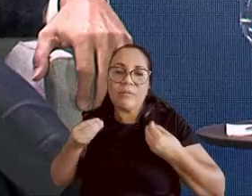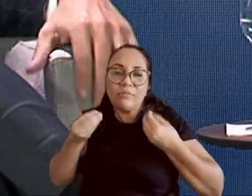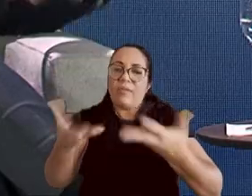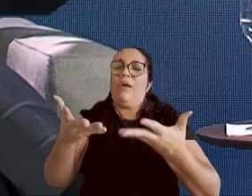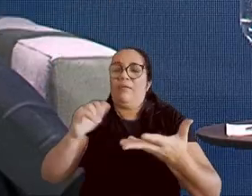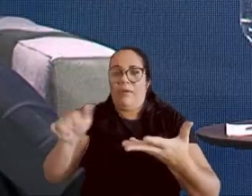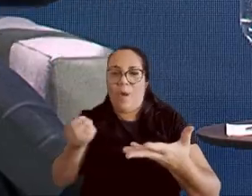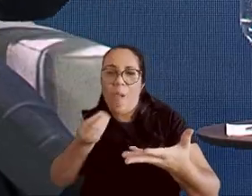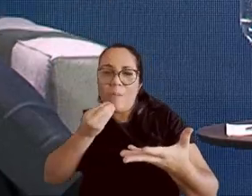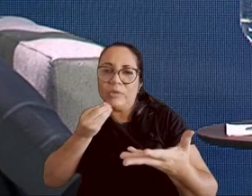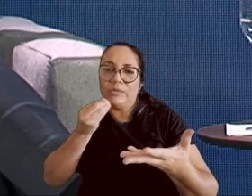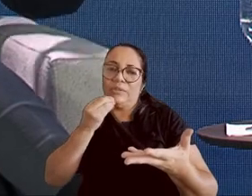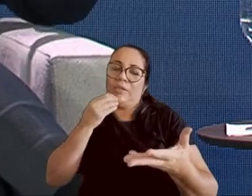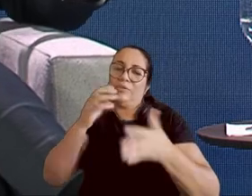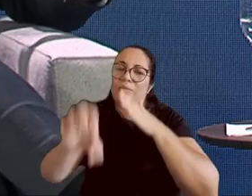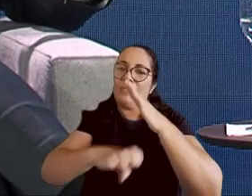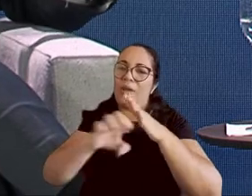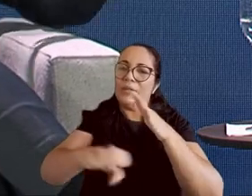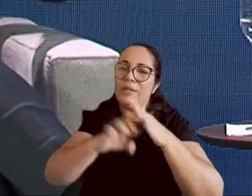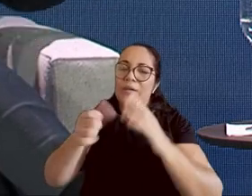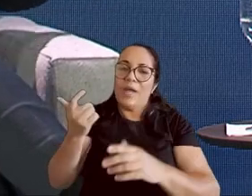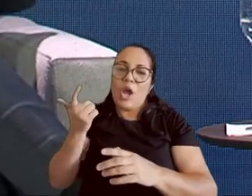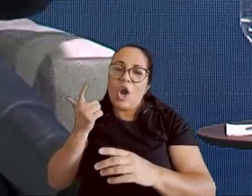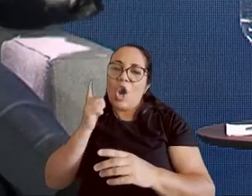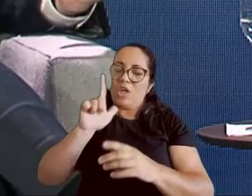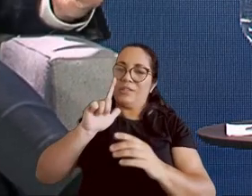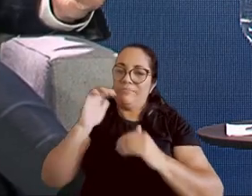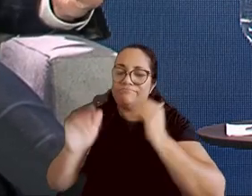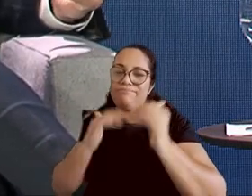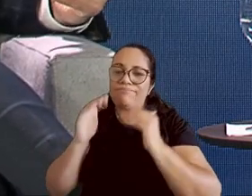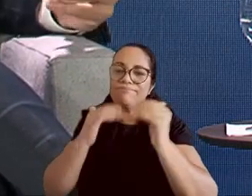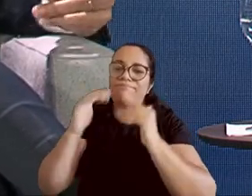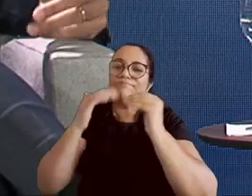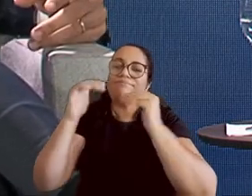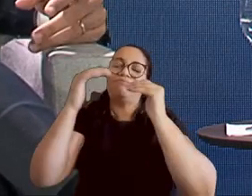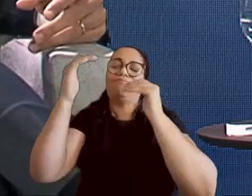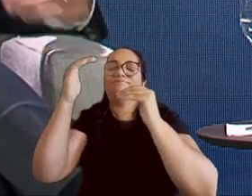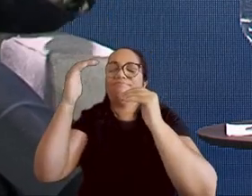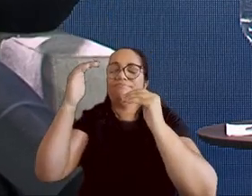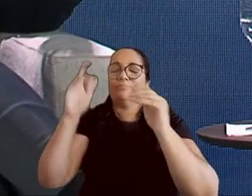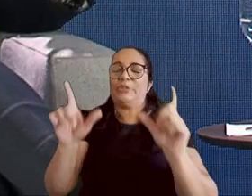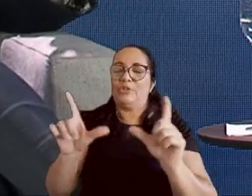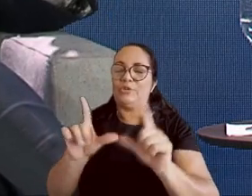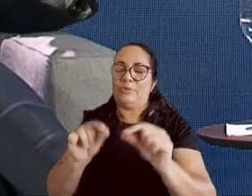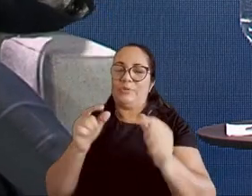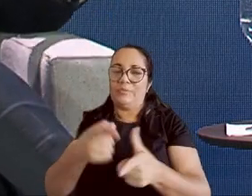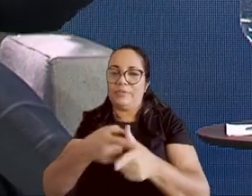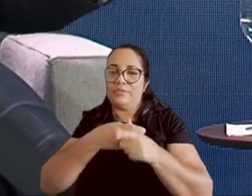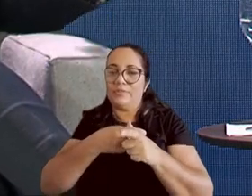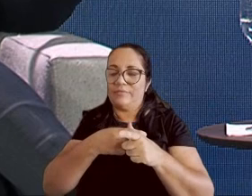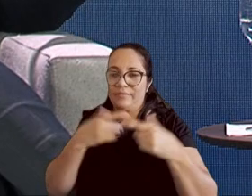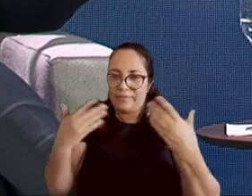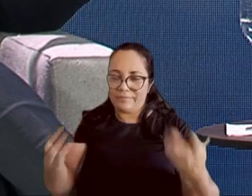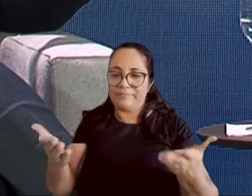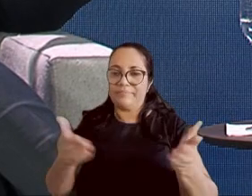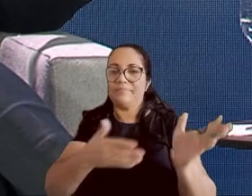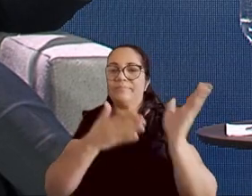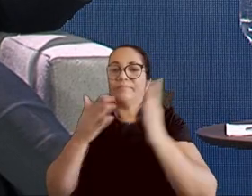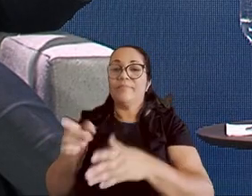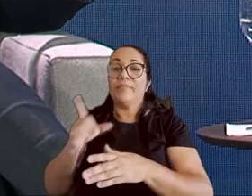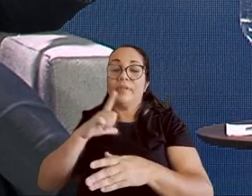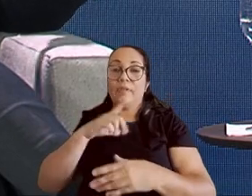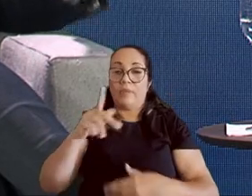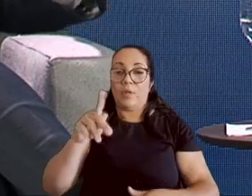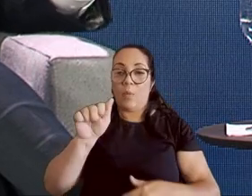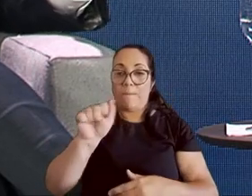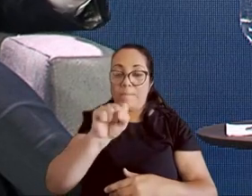boa parte do ganho do Upside que tá na mão dacionista você dividisse um pouco isso com com a comunidade para completar você tem um passivo hoje na indústria